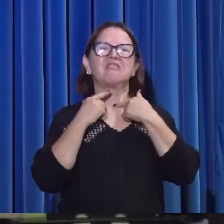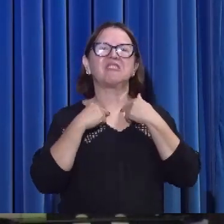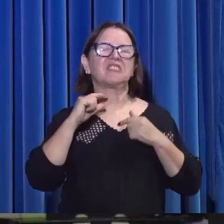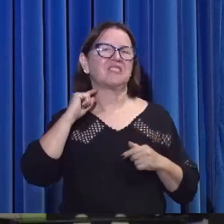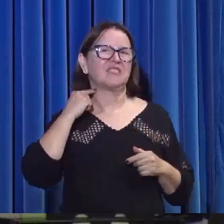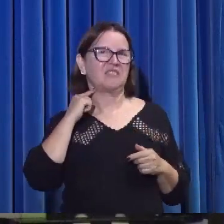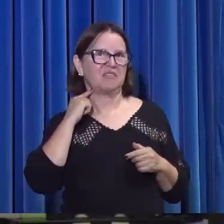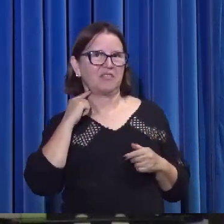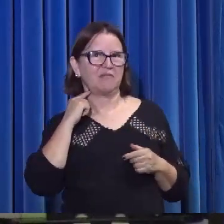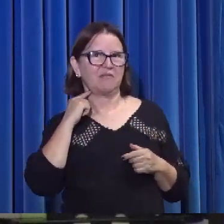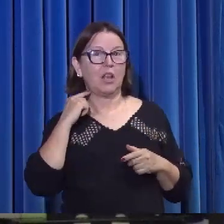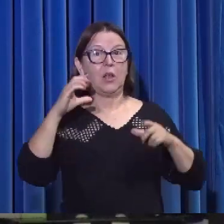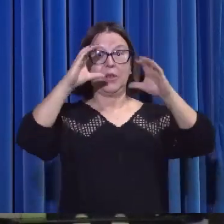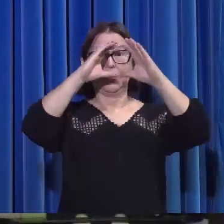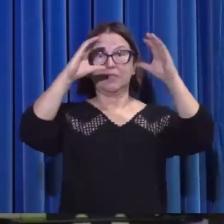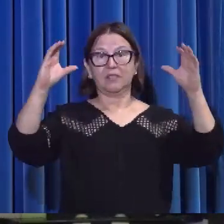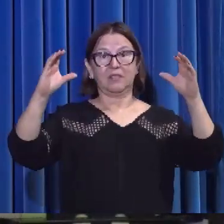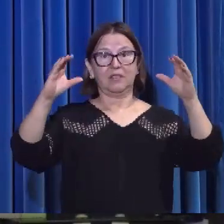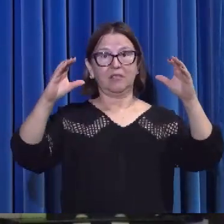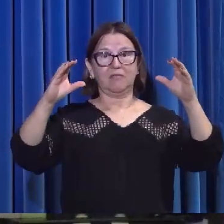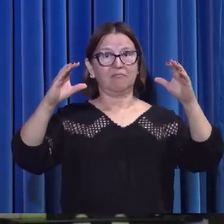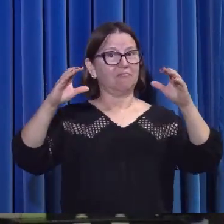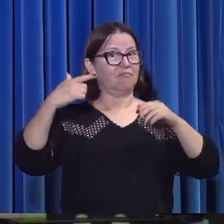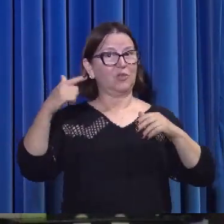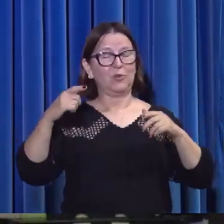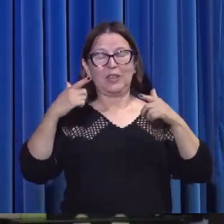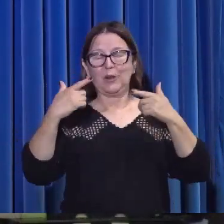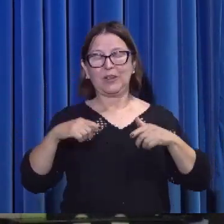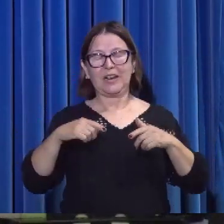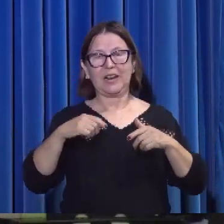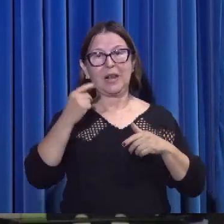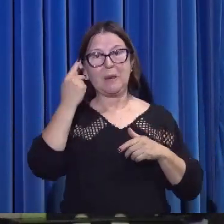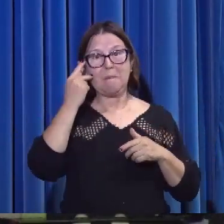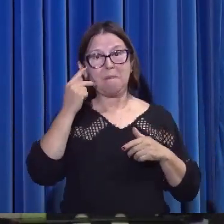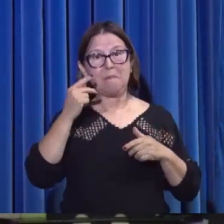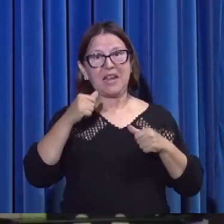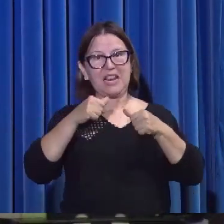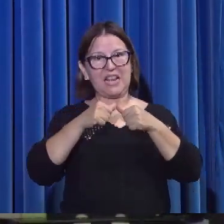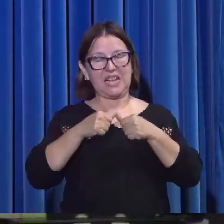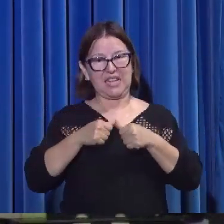pessoa. Ninguém, exceto o cristão, pode desejá-lo.